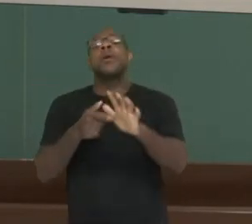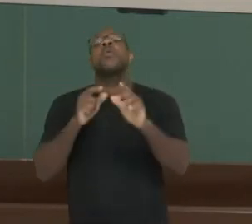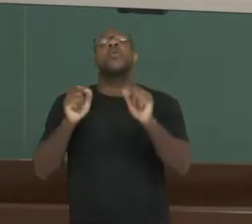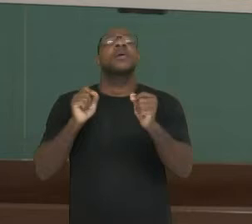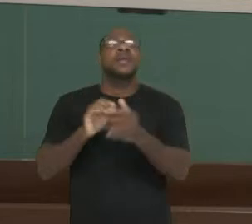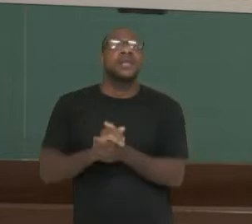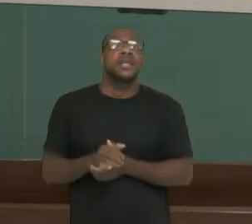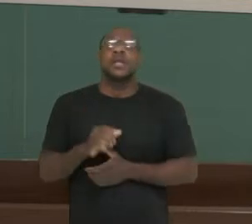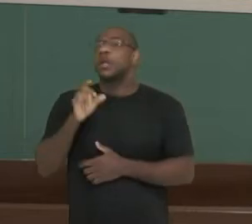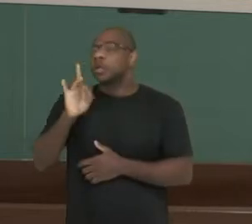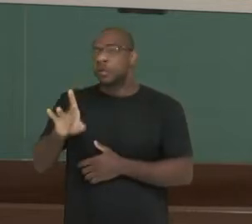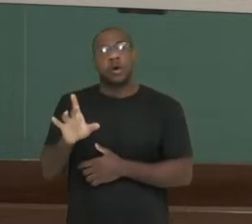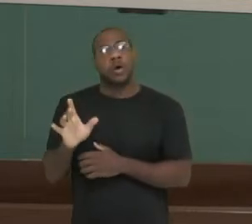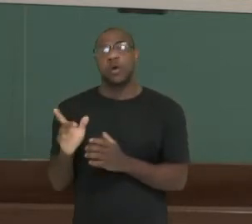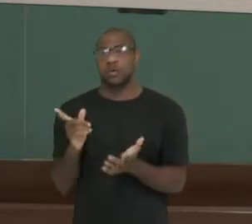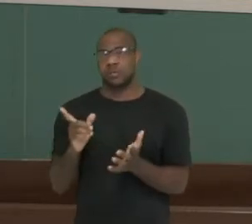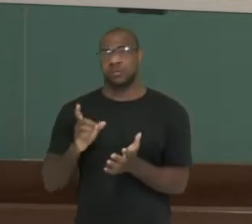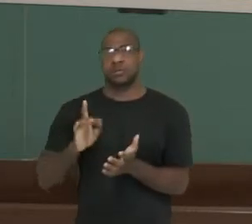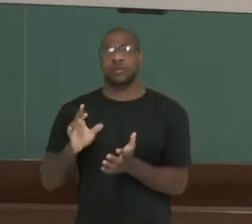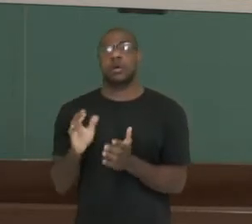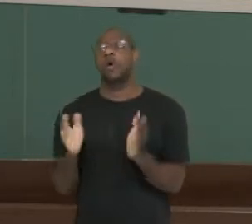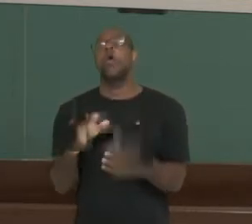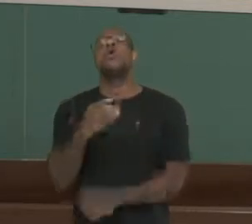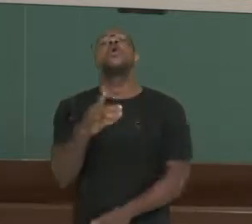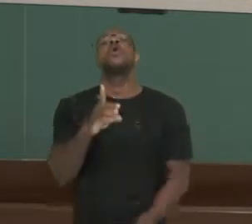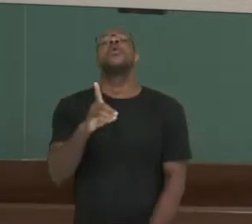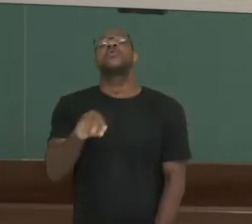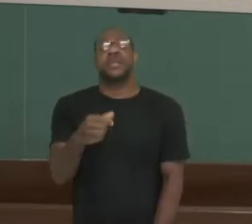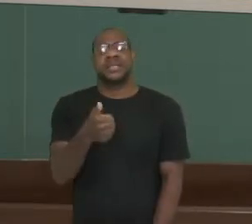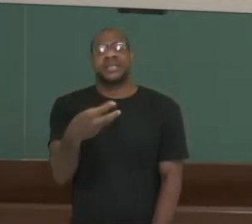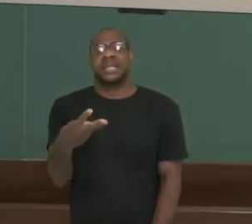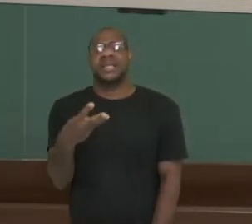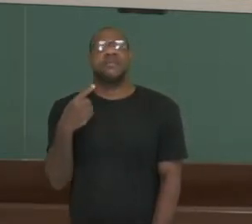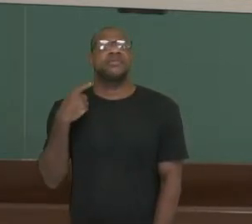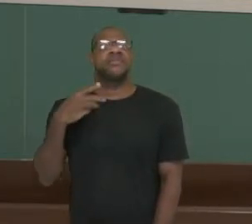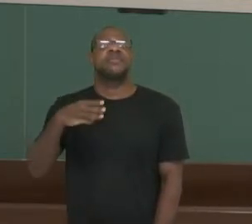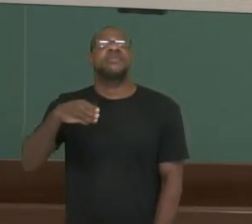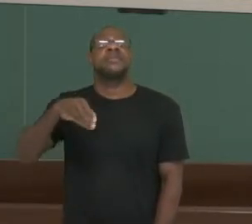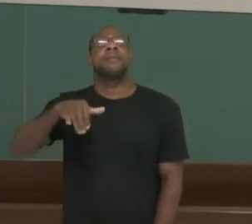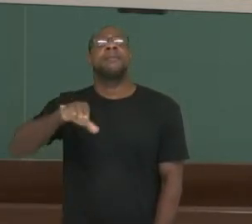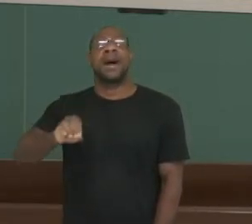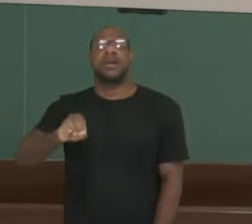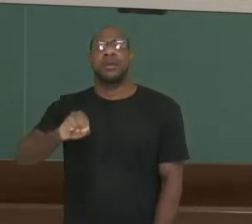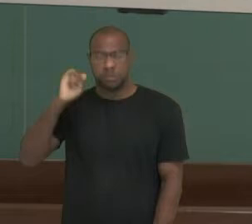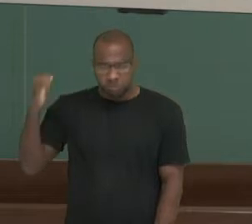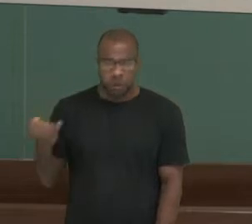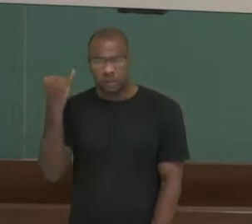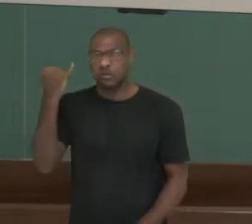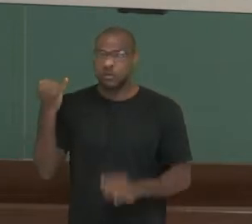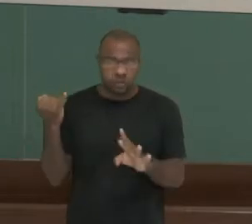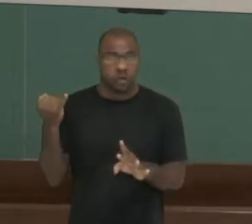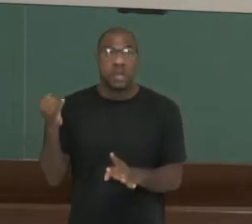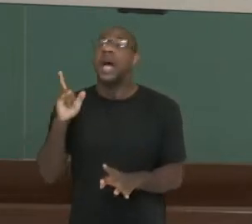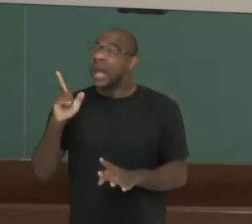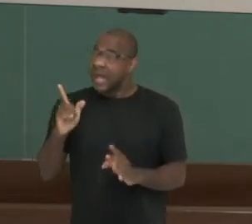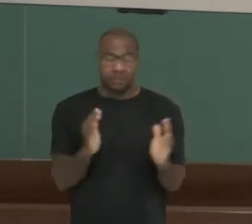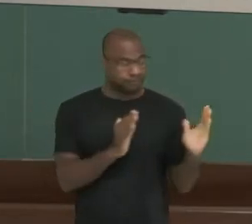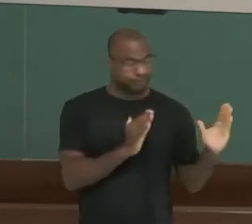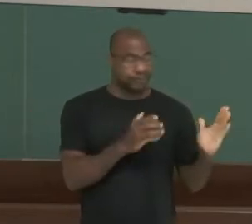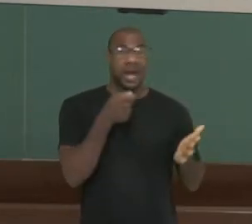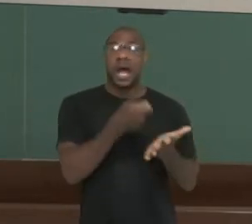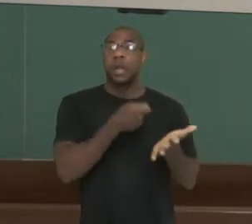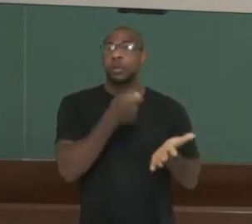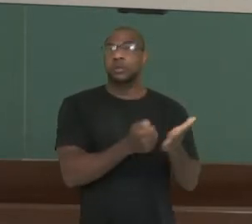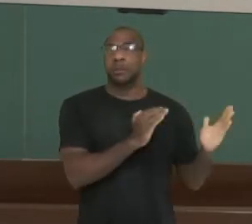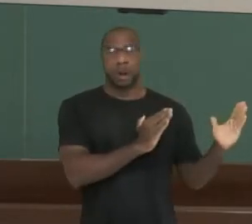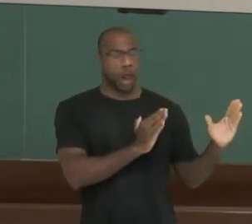que não foi só essa data 13 de maio que foi importante. Na verdade, ela é o resultado de uma luta anterior